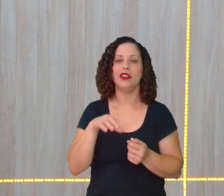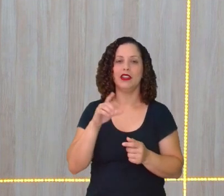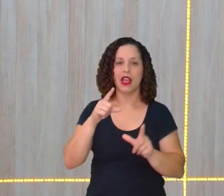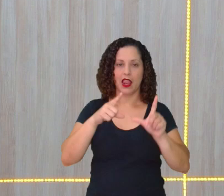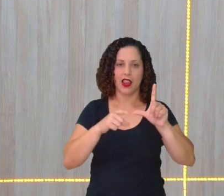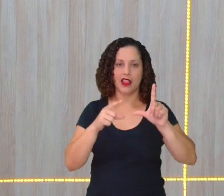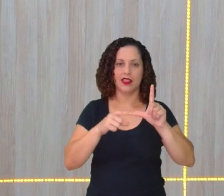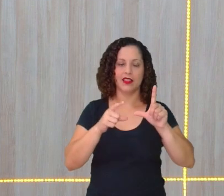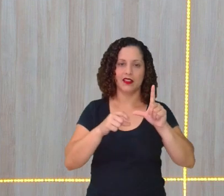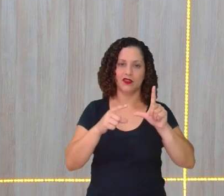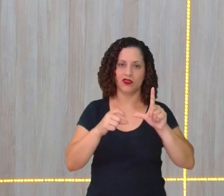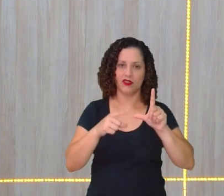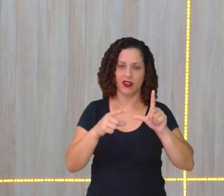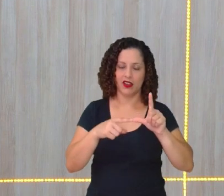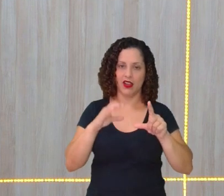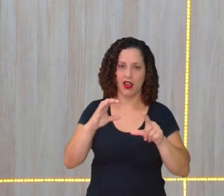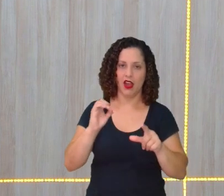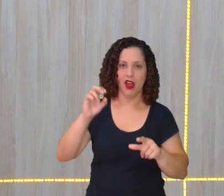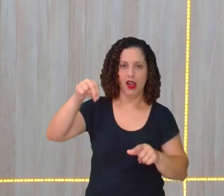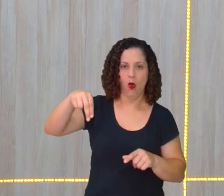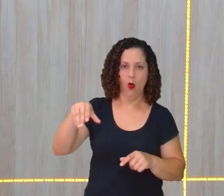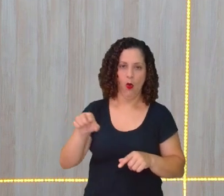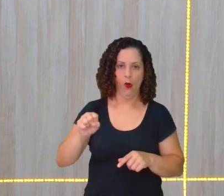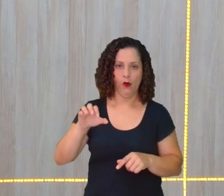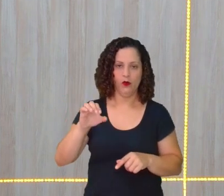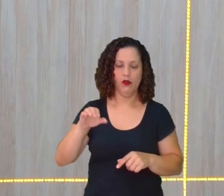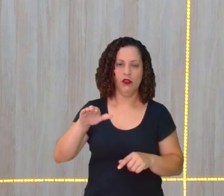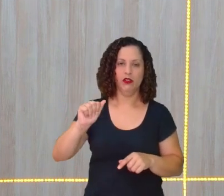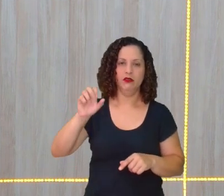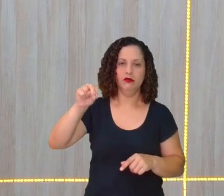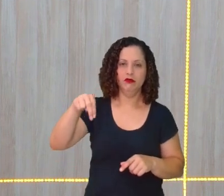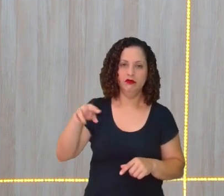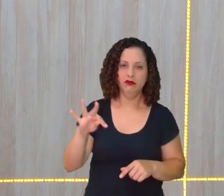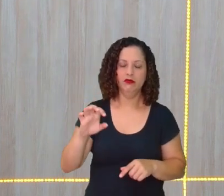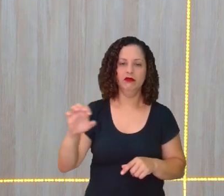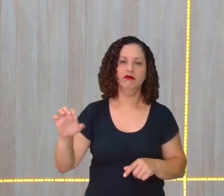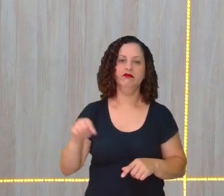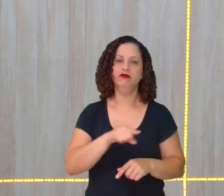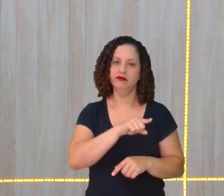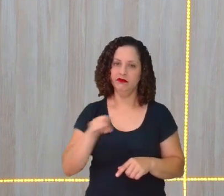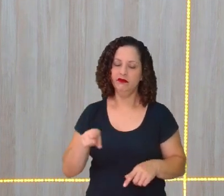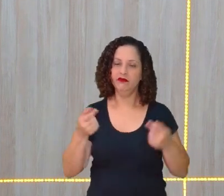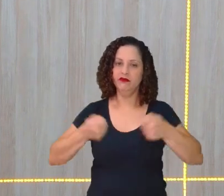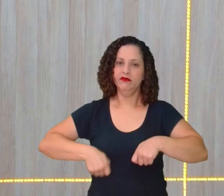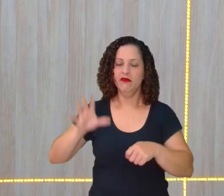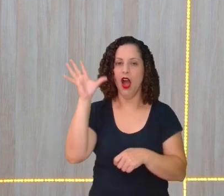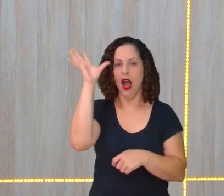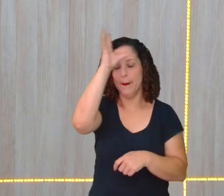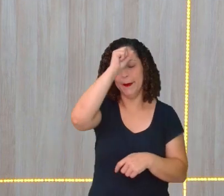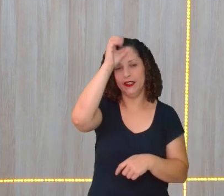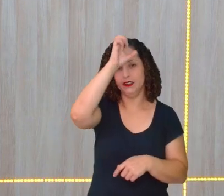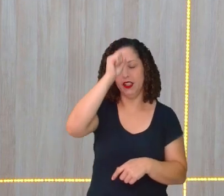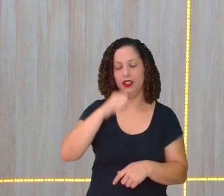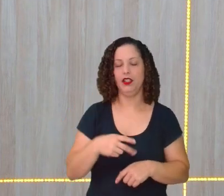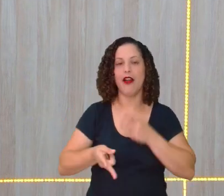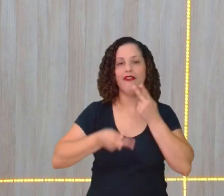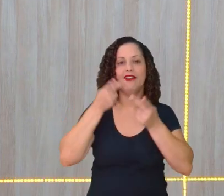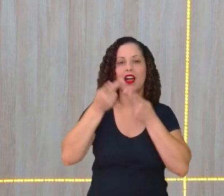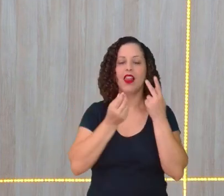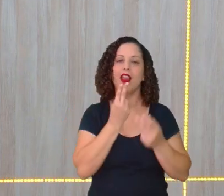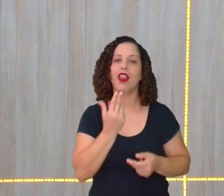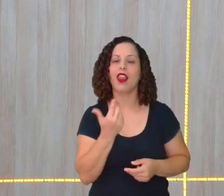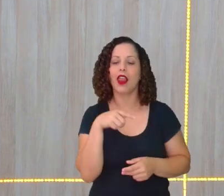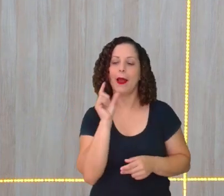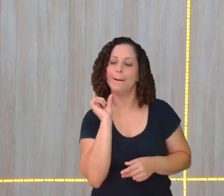como é que eu vou saber? Infelizmente, vocês têm que aprender a pronúncia da palavra, porque em inglês tem consoante que tem som de vogal,